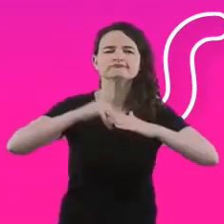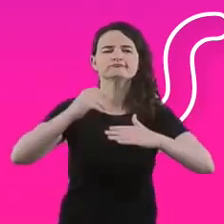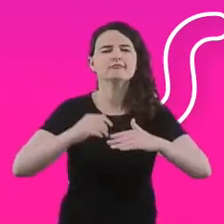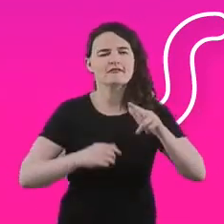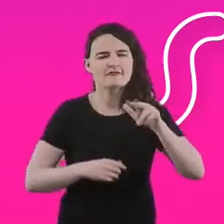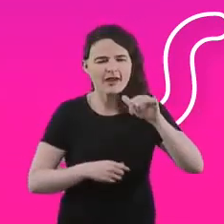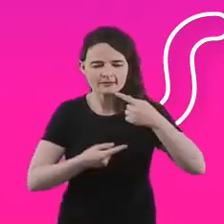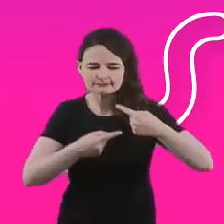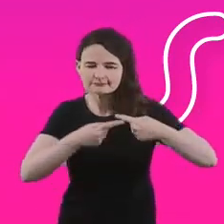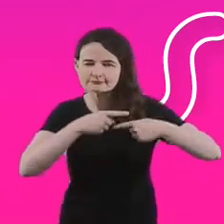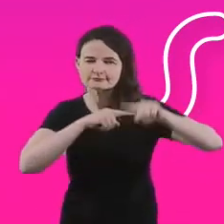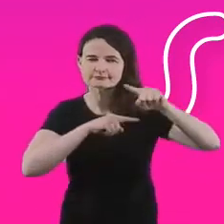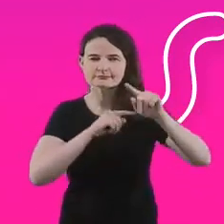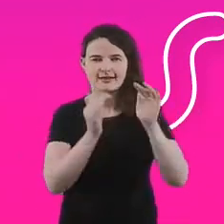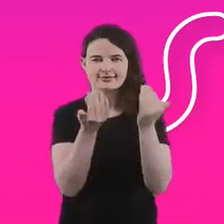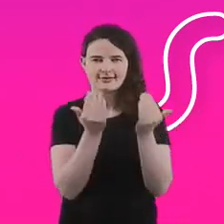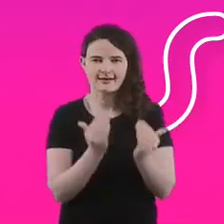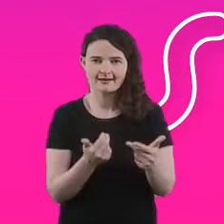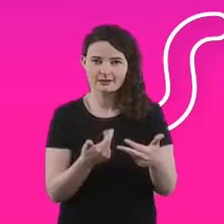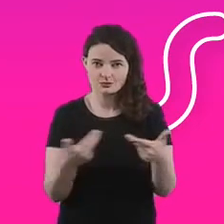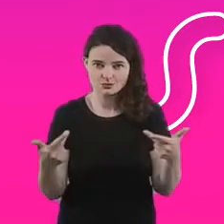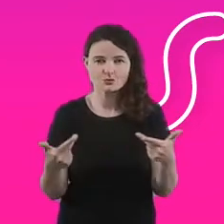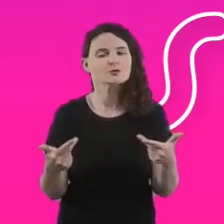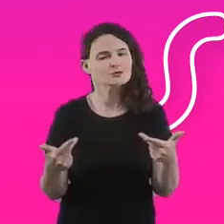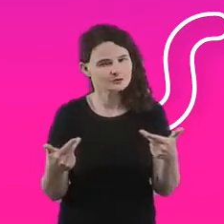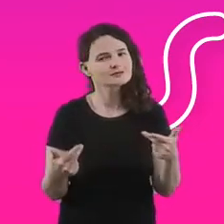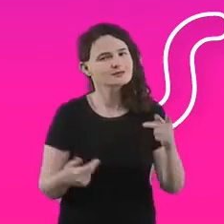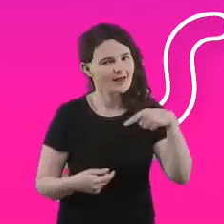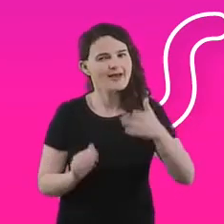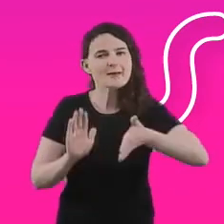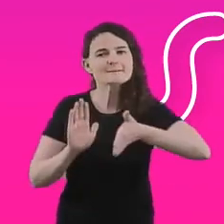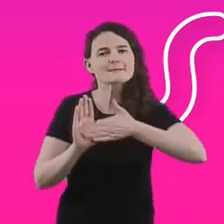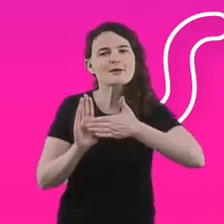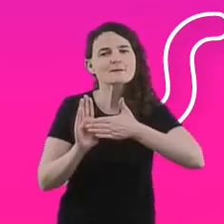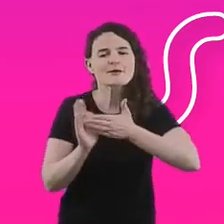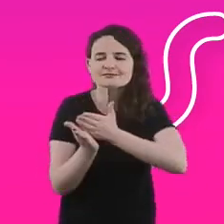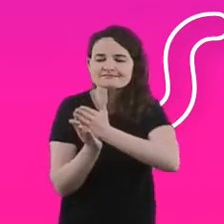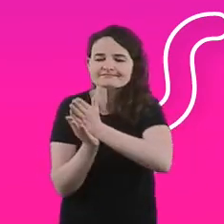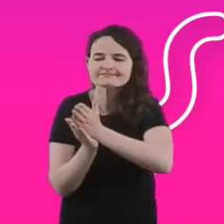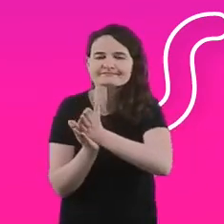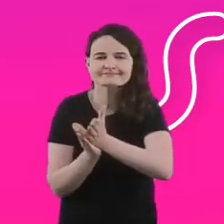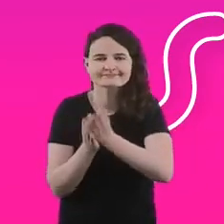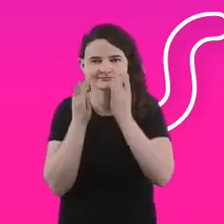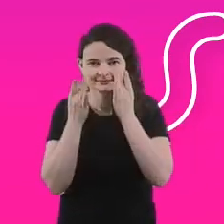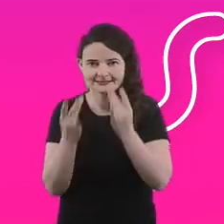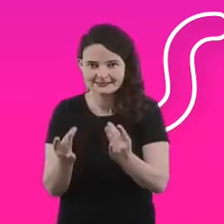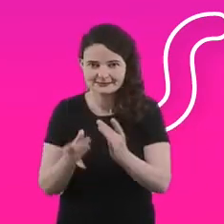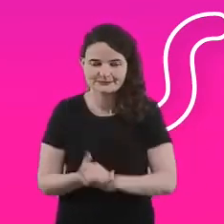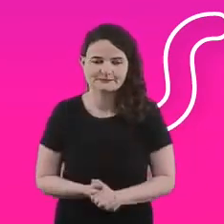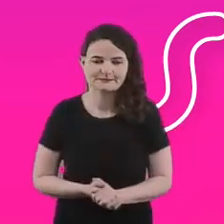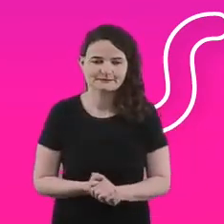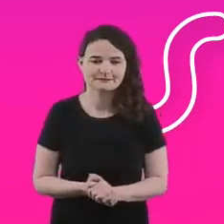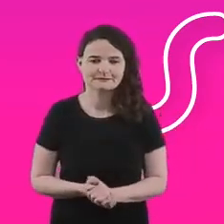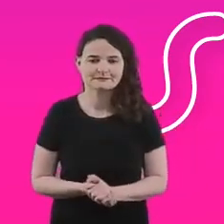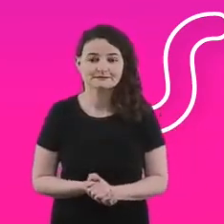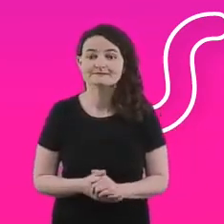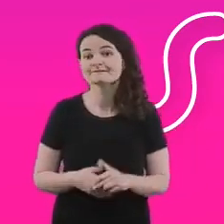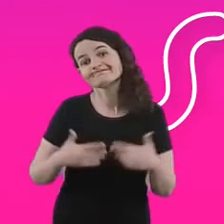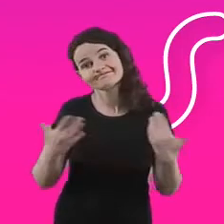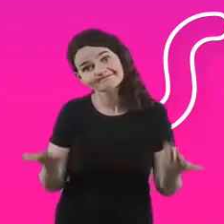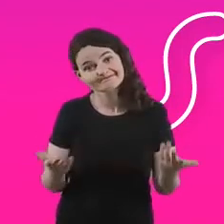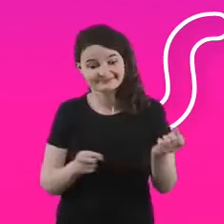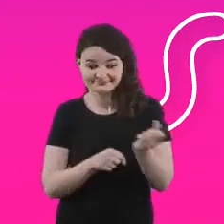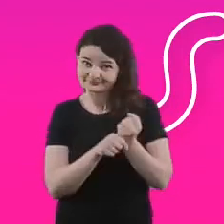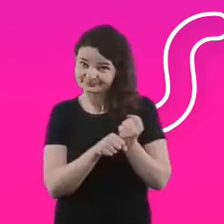né, analíticas. Então, eu acho que é muito nessa interseção que a gente tem que ficar atento. Fato é que 2020 chegou, né, e com